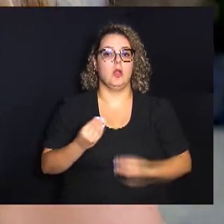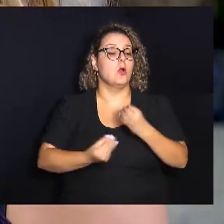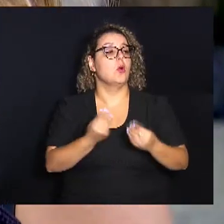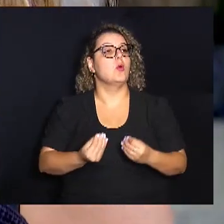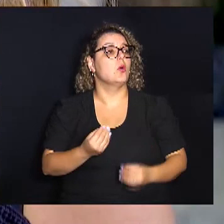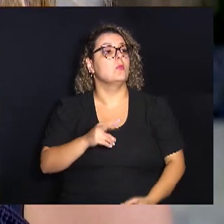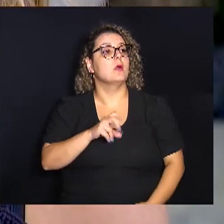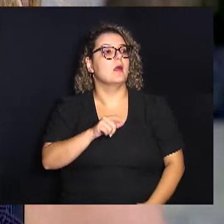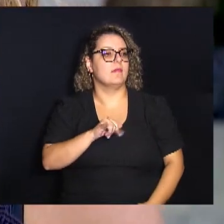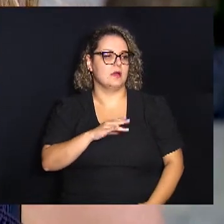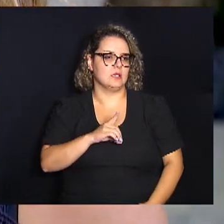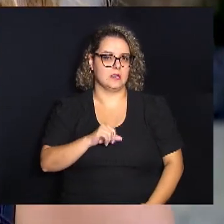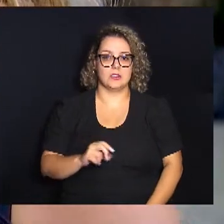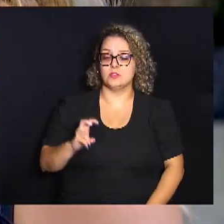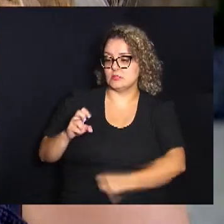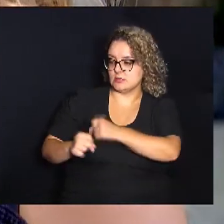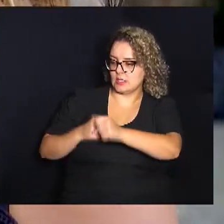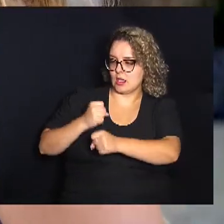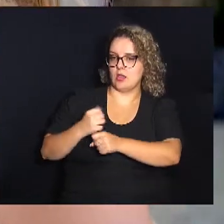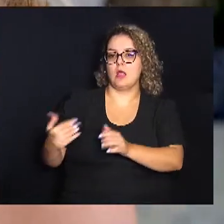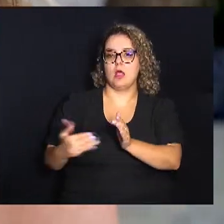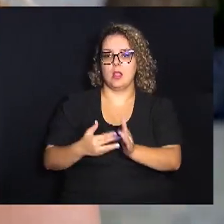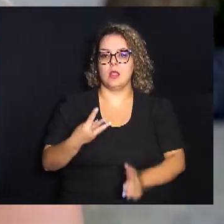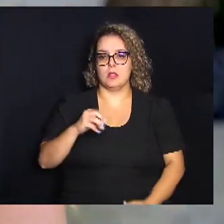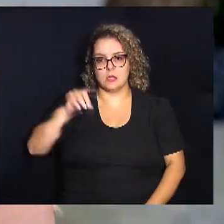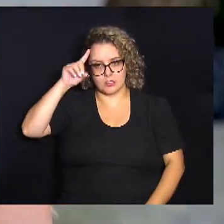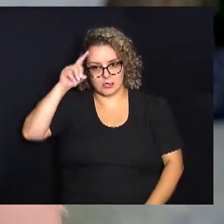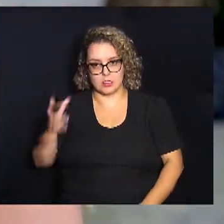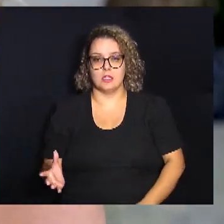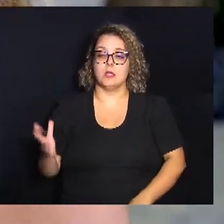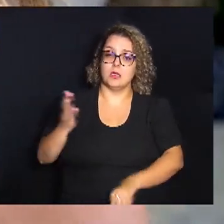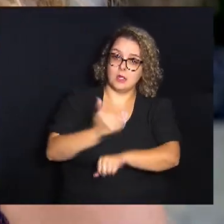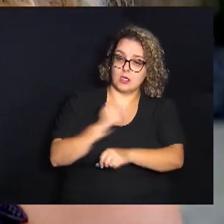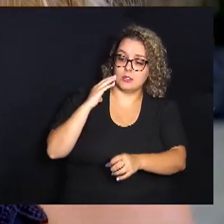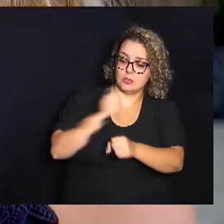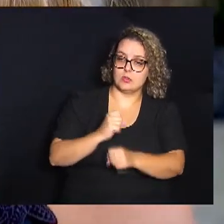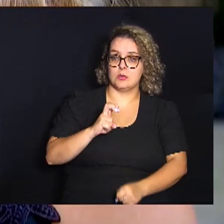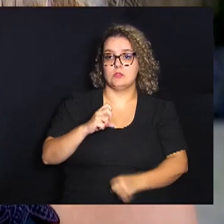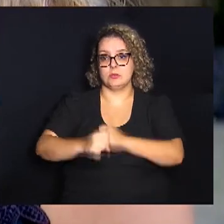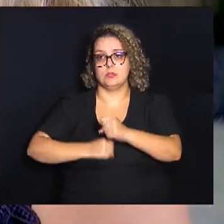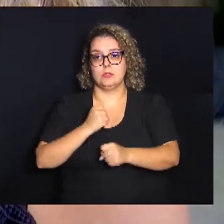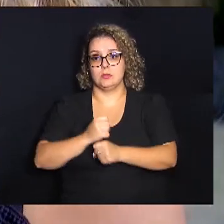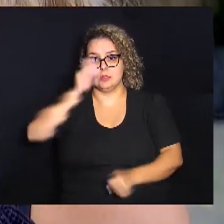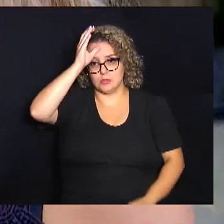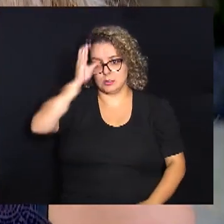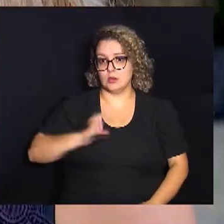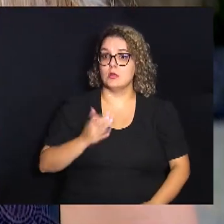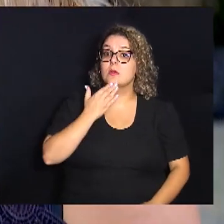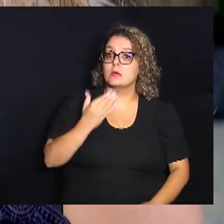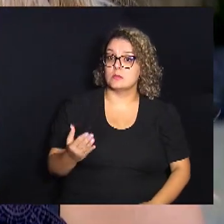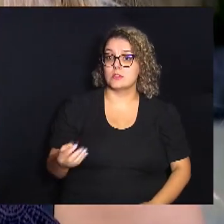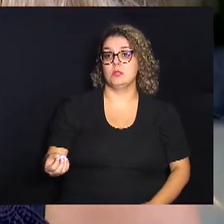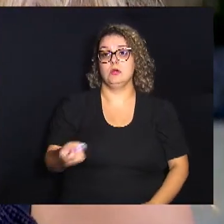A validade de 5 anos, então até 30 dias antes de completar esses 5 anos, o munícipe já pode pedir essa